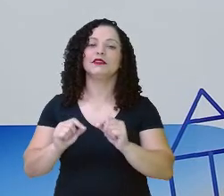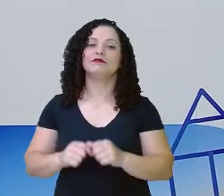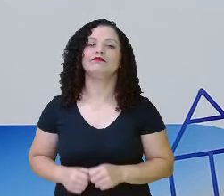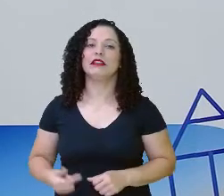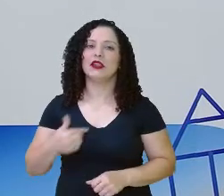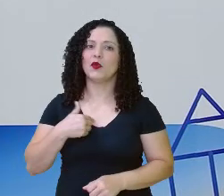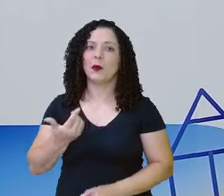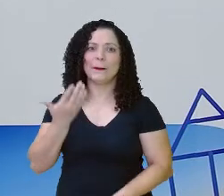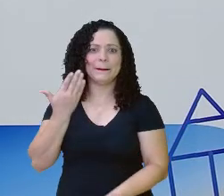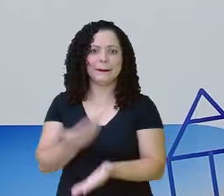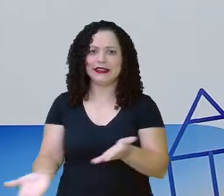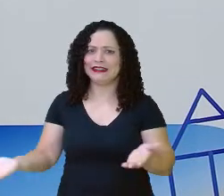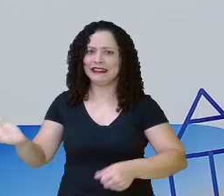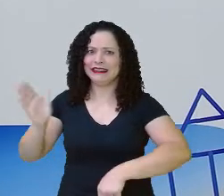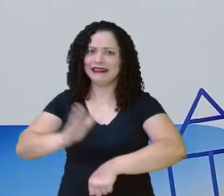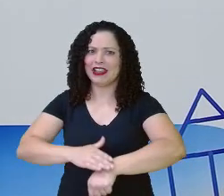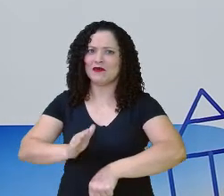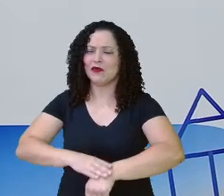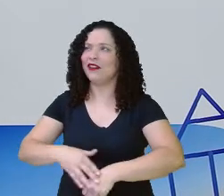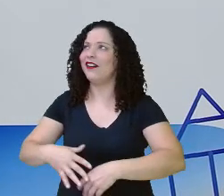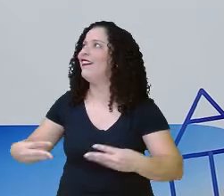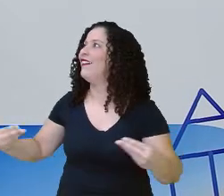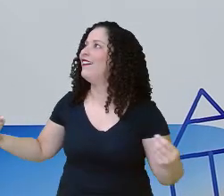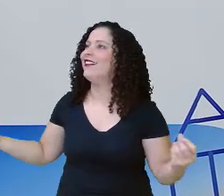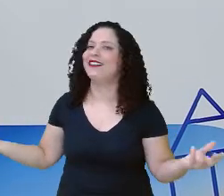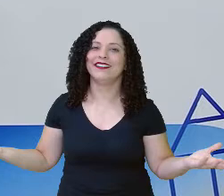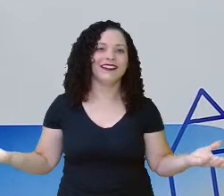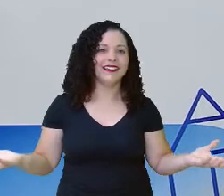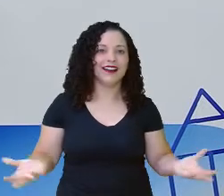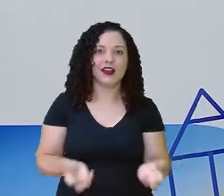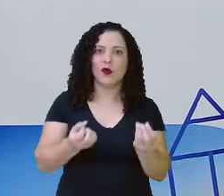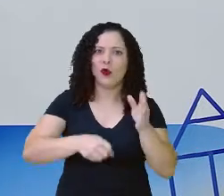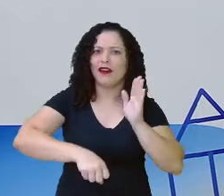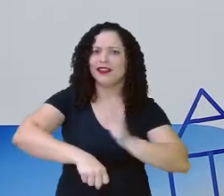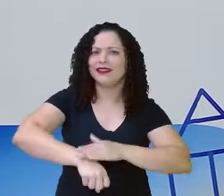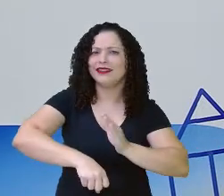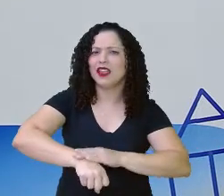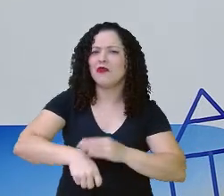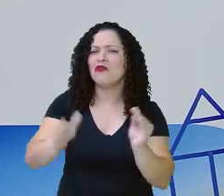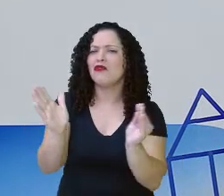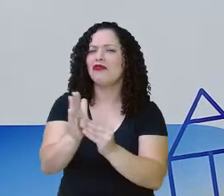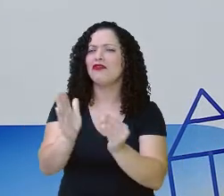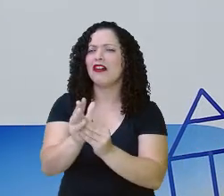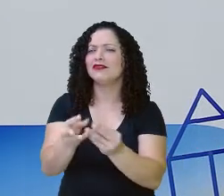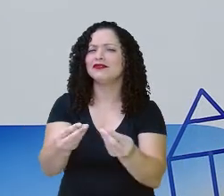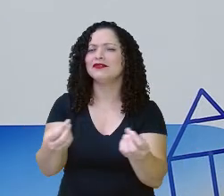me perdi no tempo, vou até falar aqui com a produção para dizer quanto tempo eu tenho.